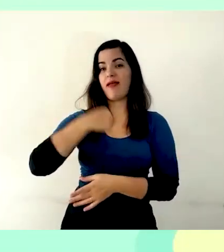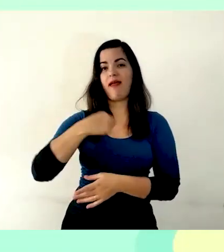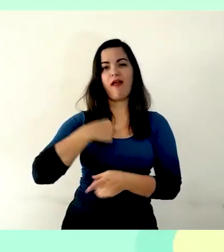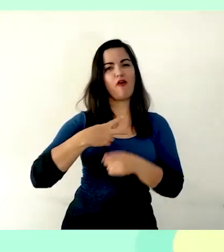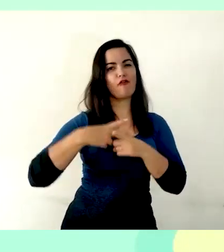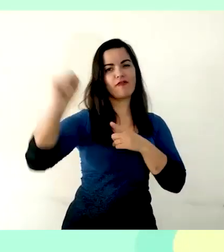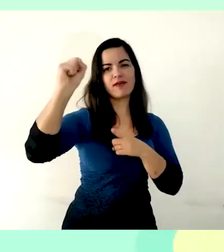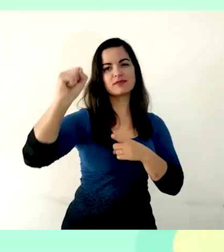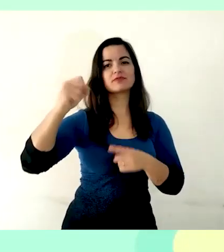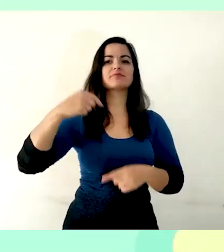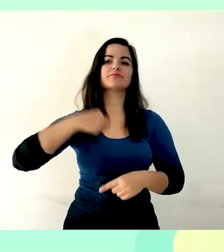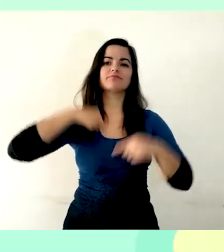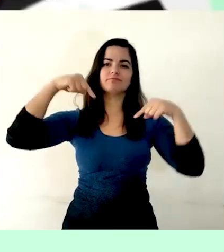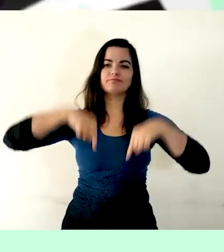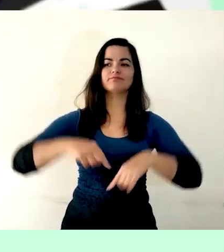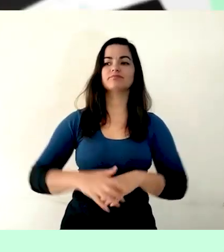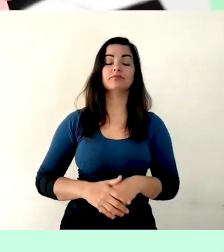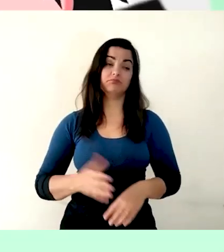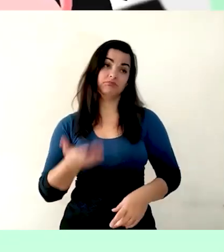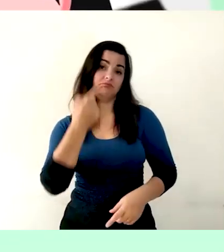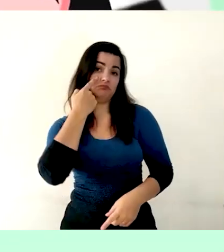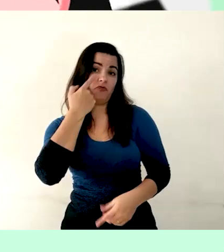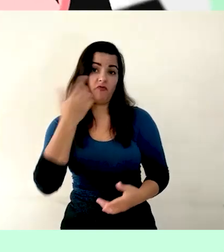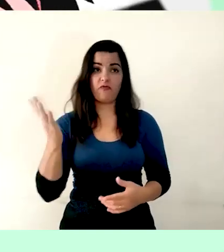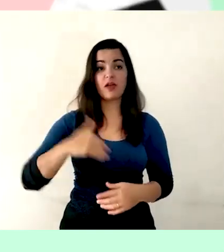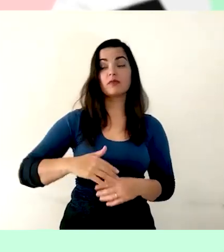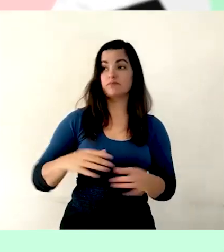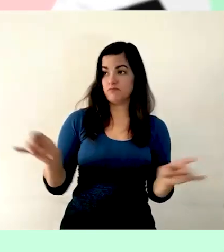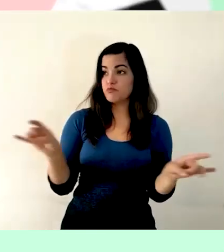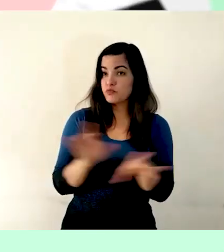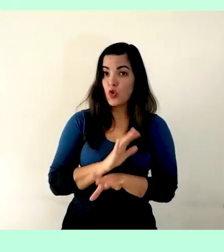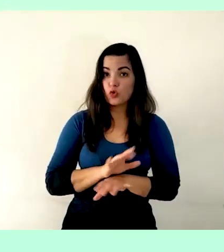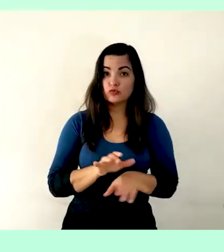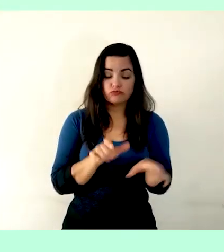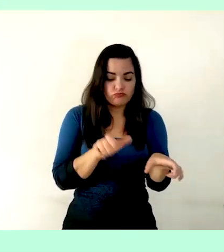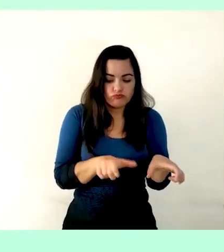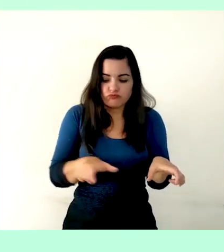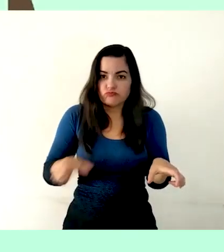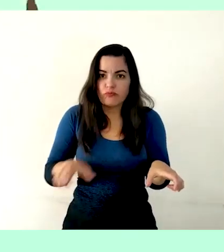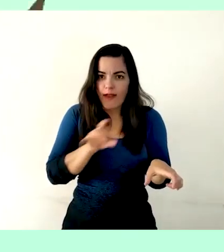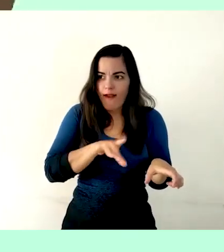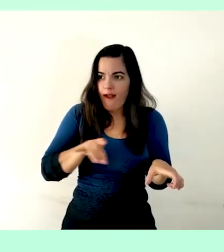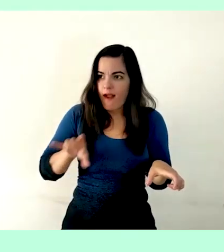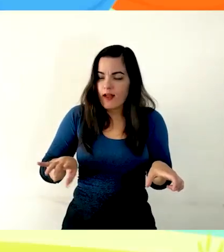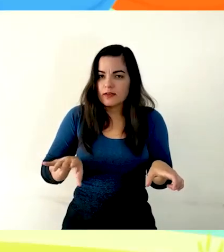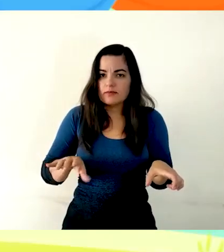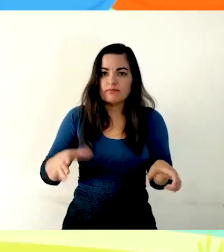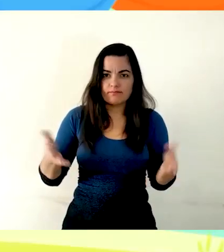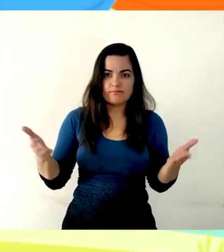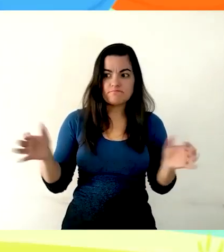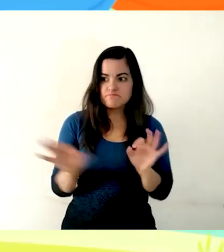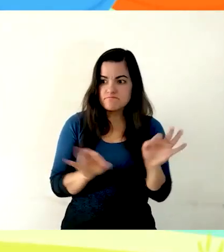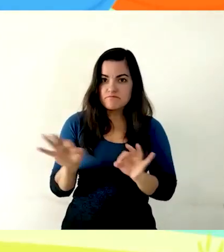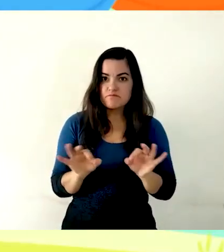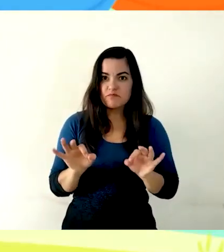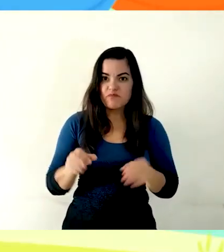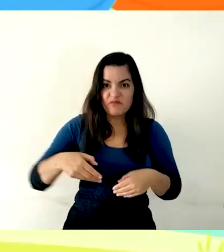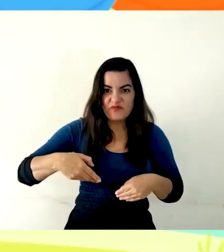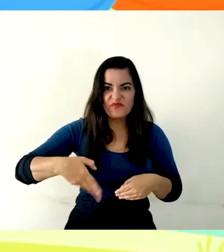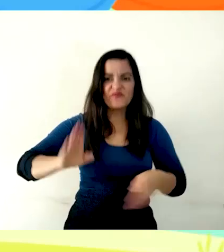Quem vai ganhar essa aqui sou eu. Vamos ver. Prontos? Prontos! Em suas